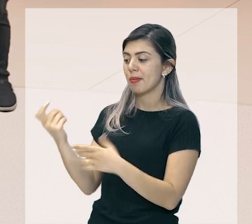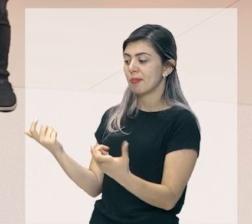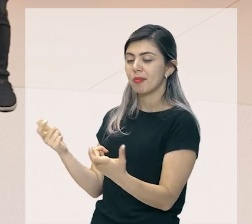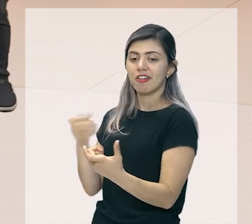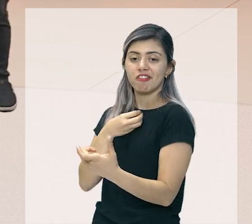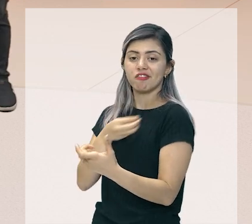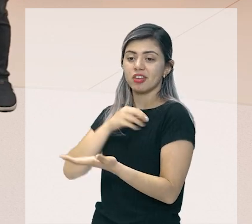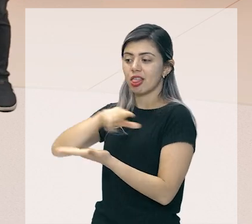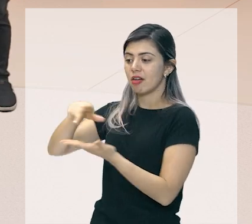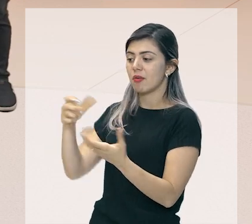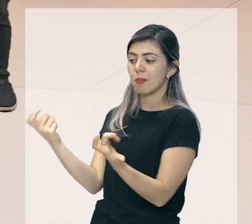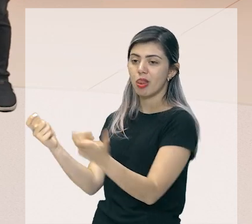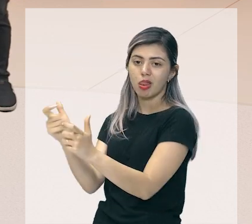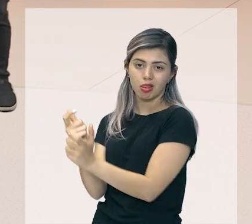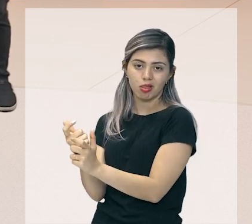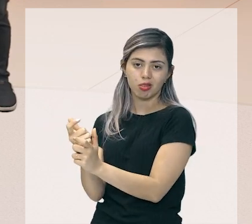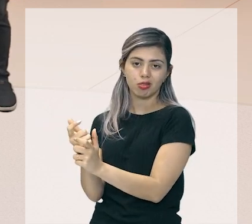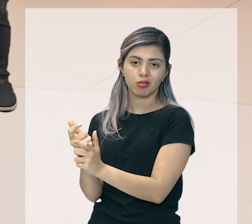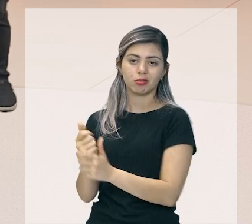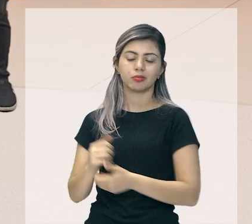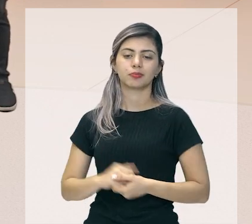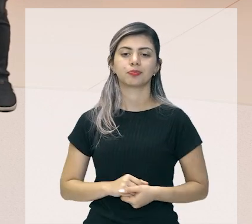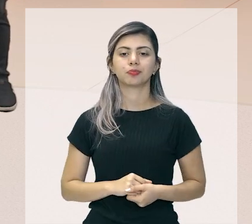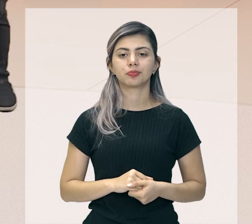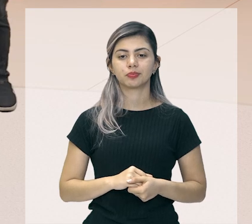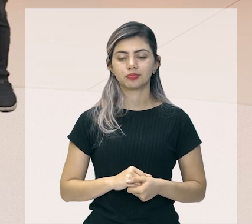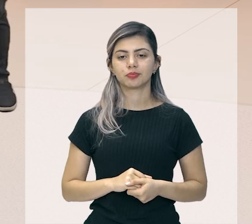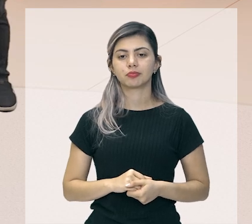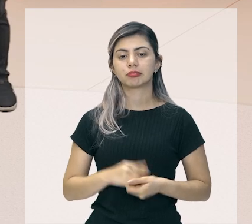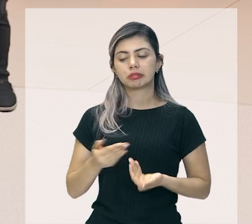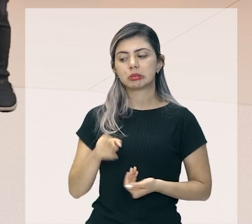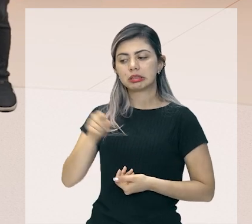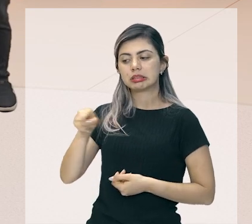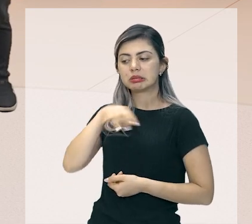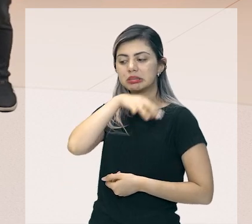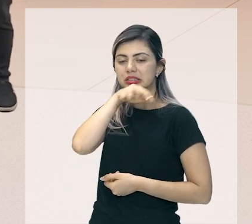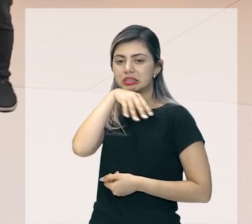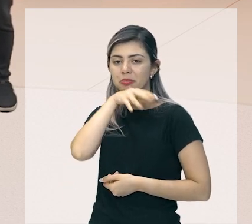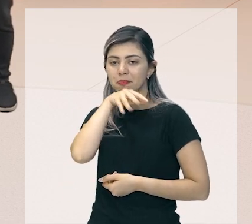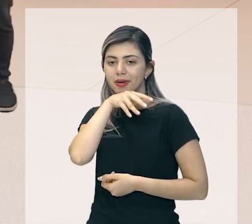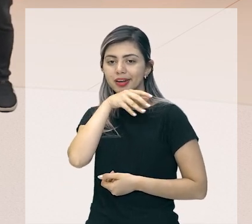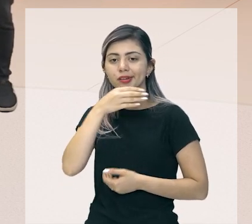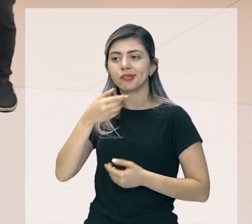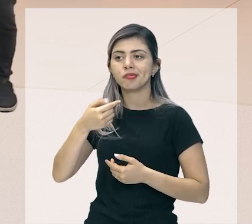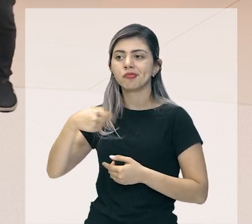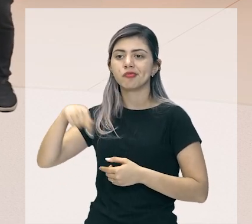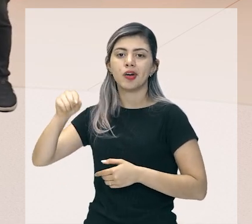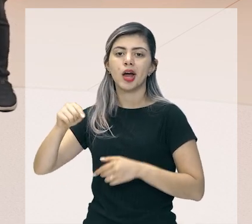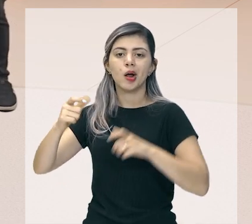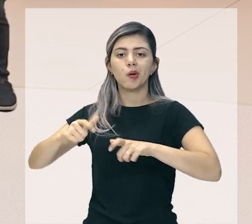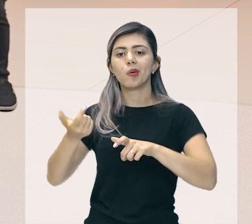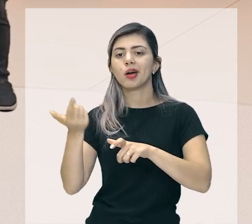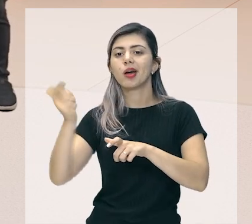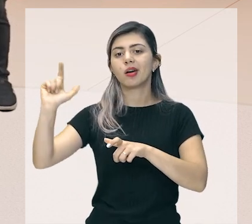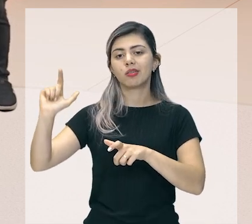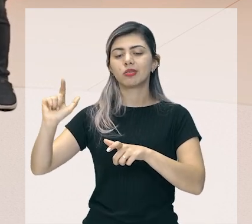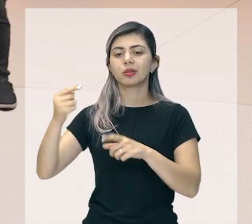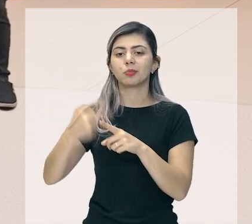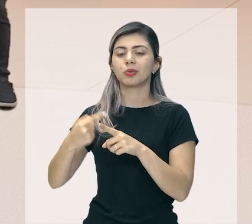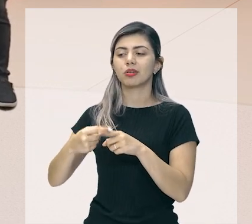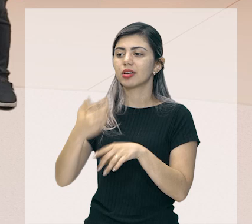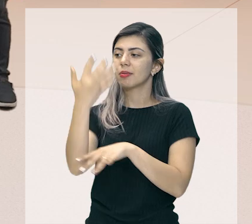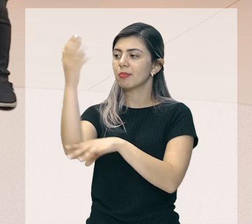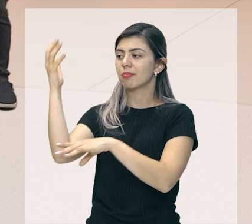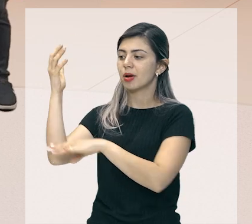bem simples, né? Os animais que existiam naquelas áreas ali, que são desmatadas para plantio e para pecuária em geral,